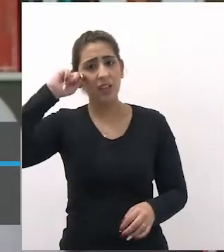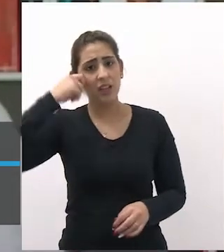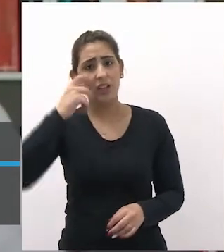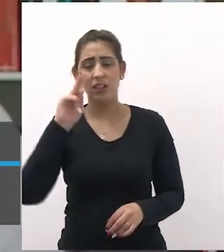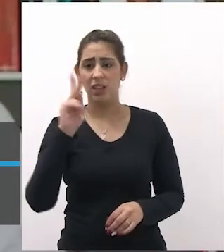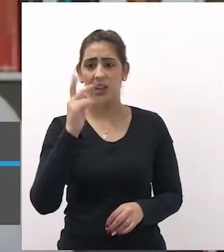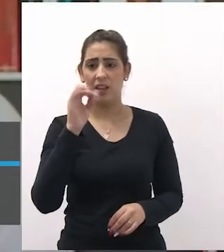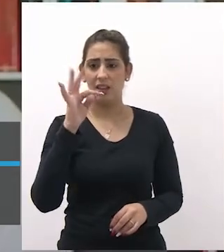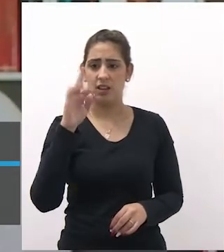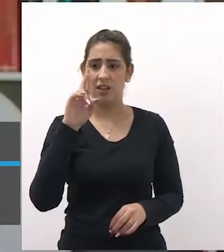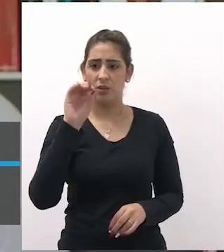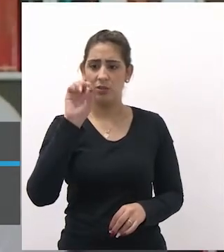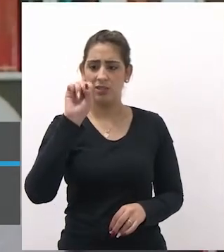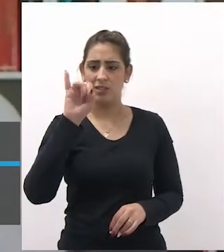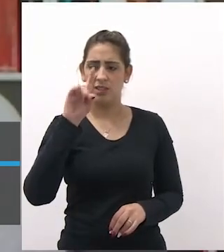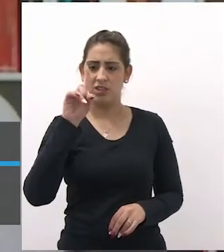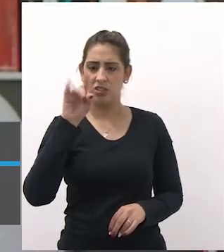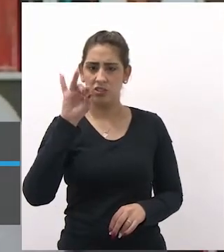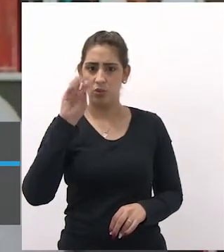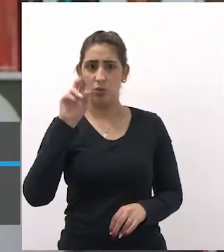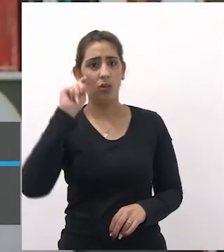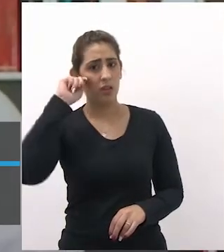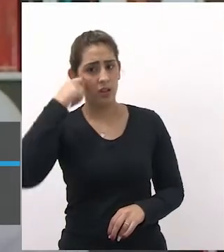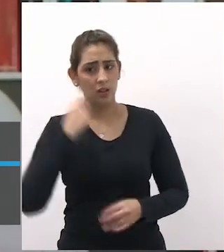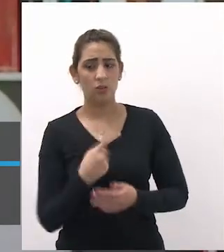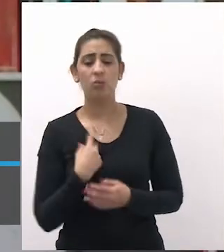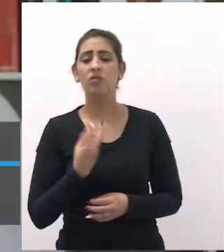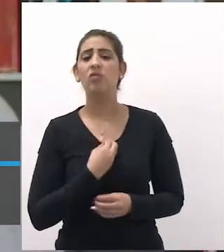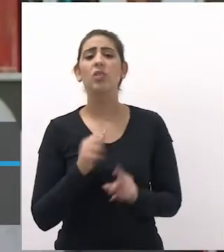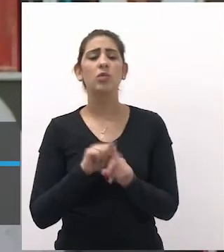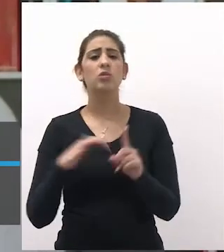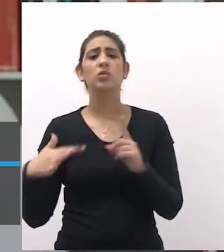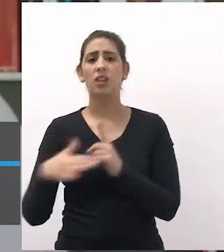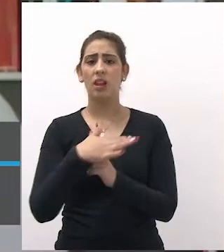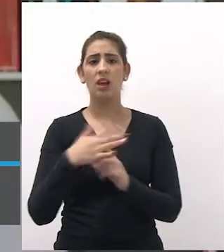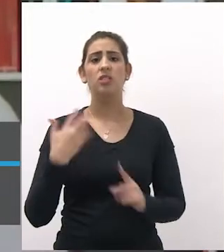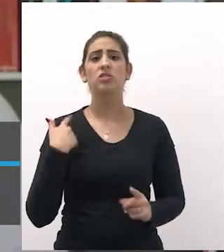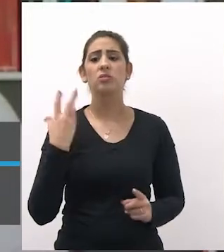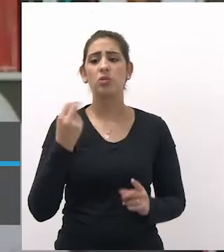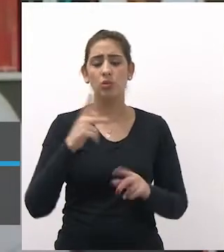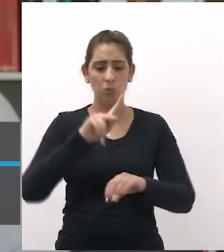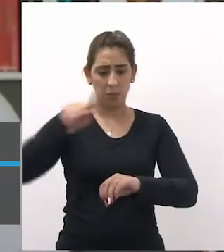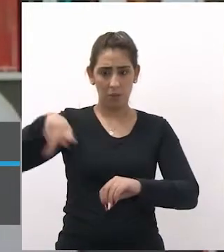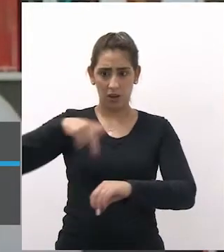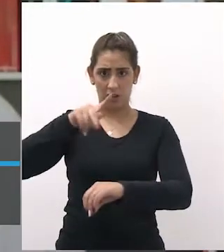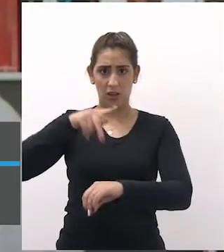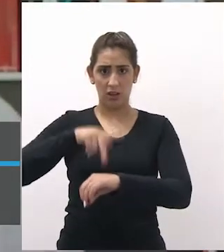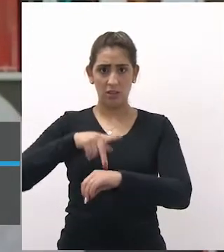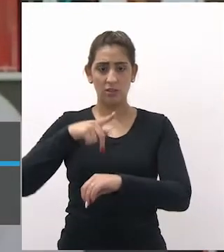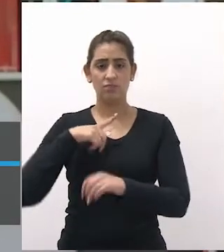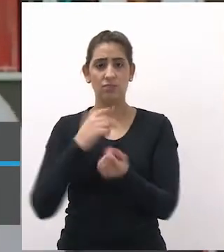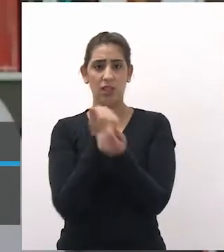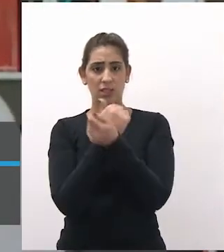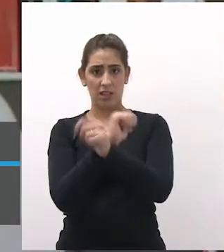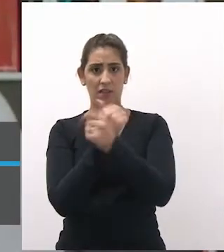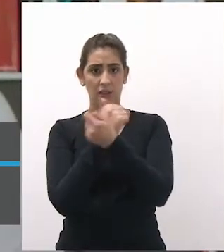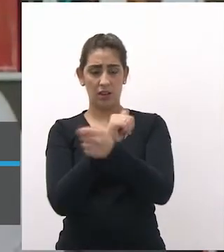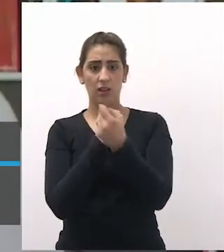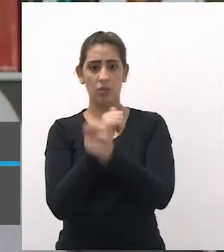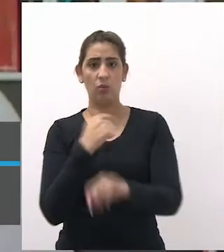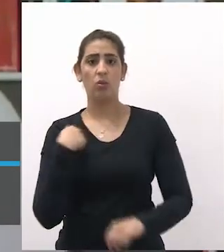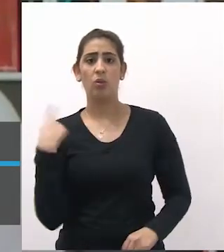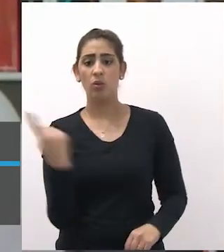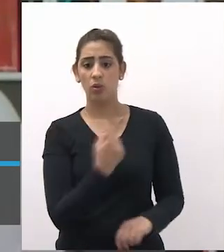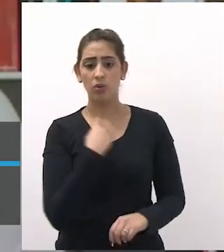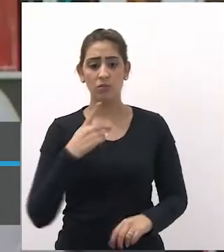nós vivemos numa sociedade que foi o último país a abolir a escravidão? Nós somos